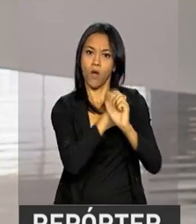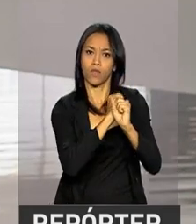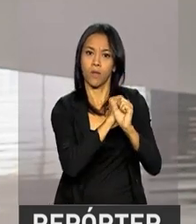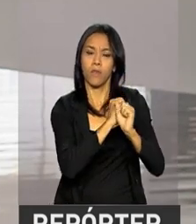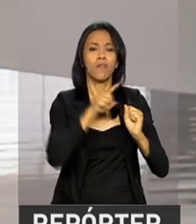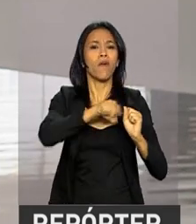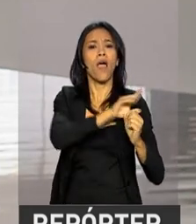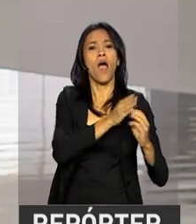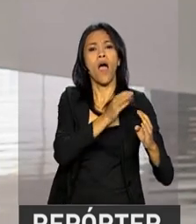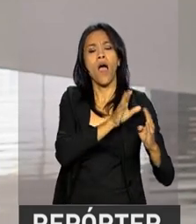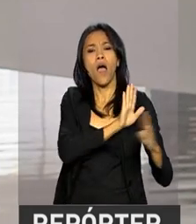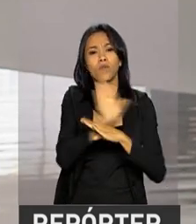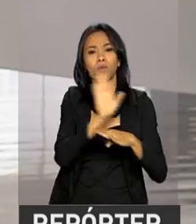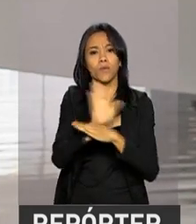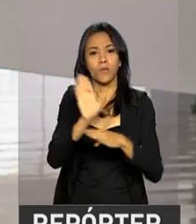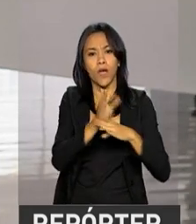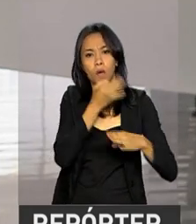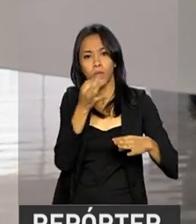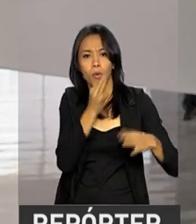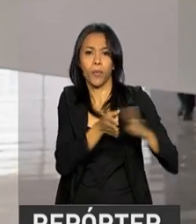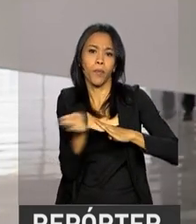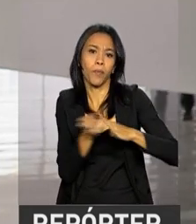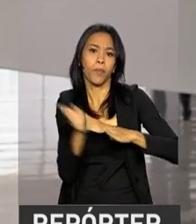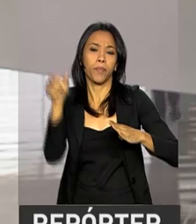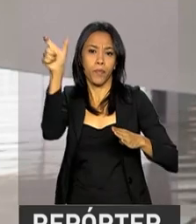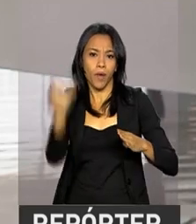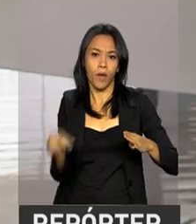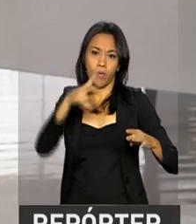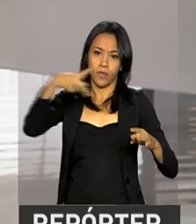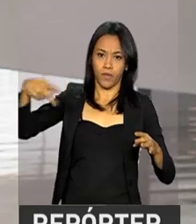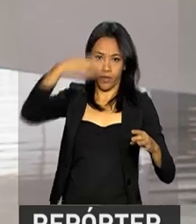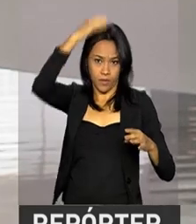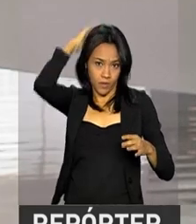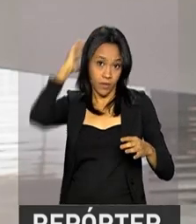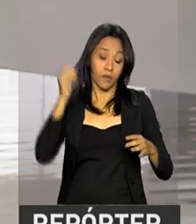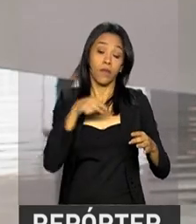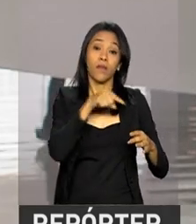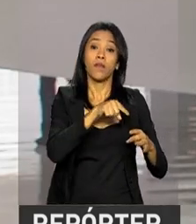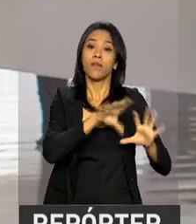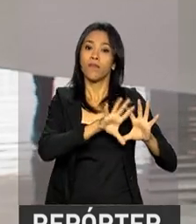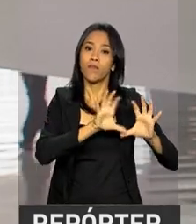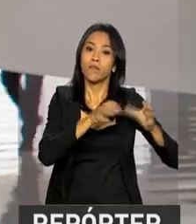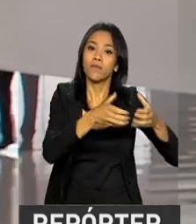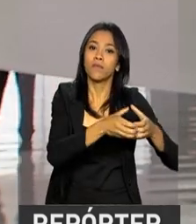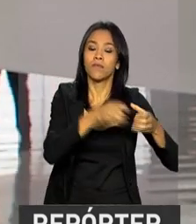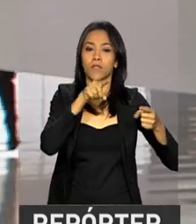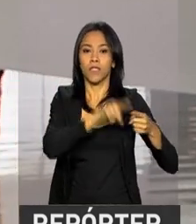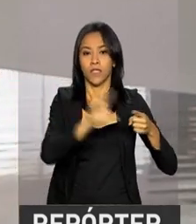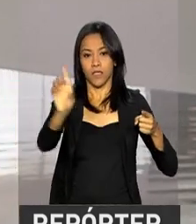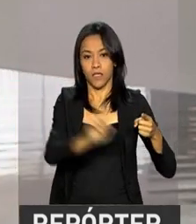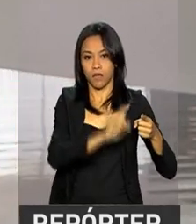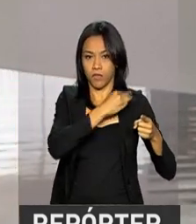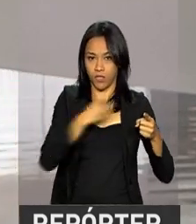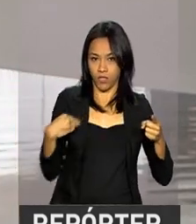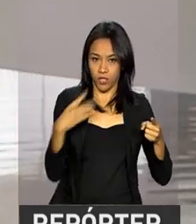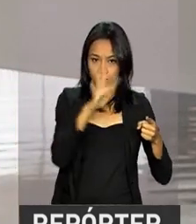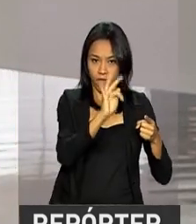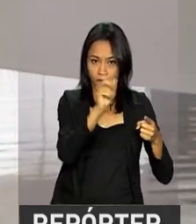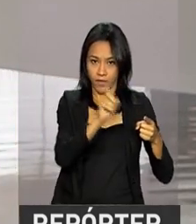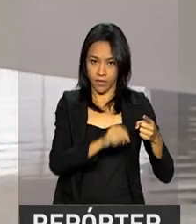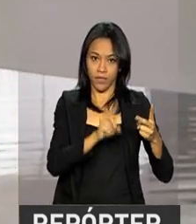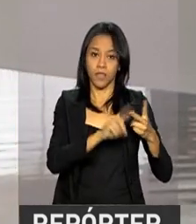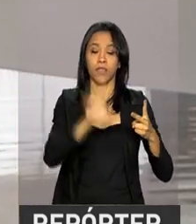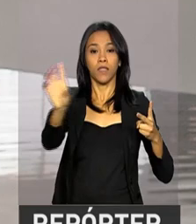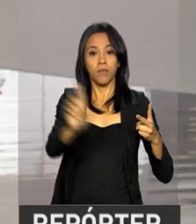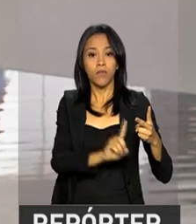na condução da política fiscal do governo federal. O órgão será formado pelos ministros da Fazenda, da Casa Civil